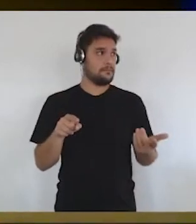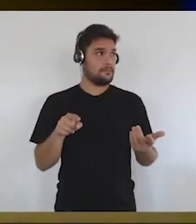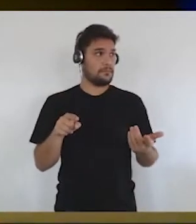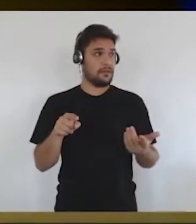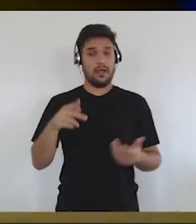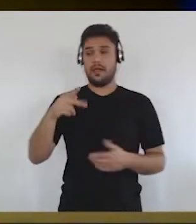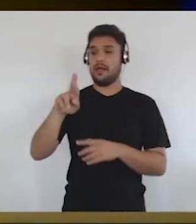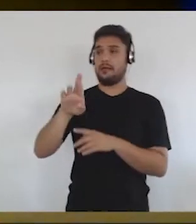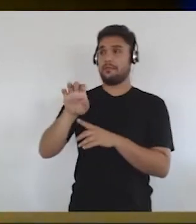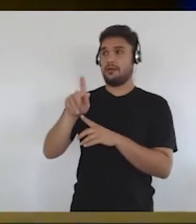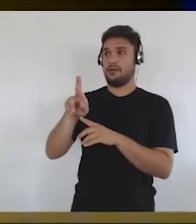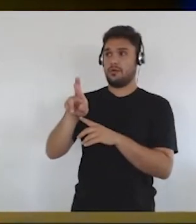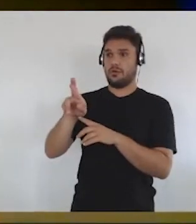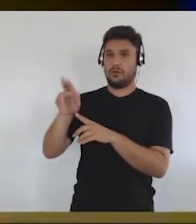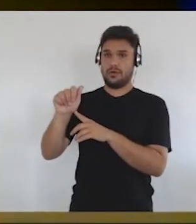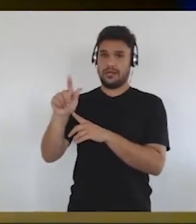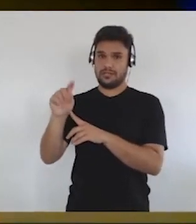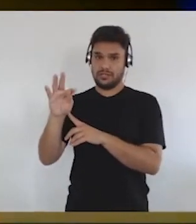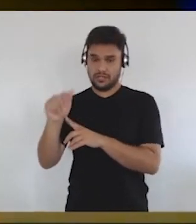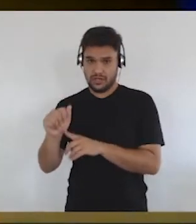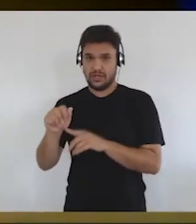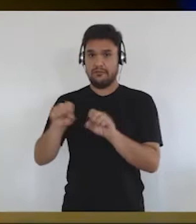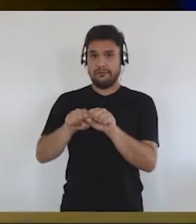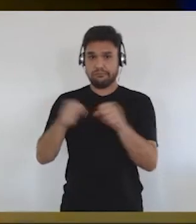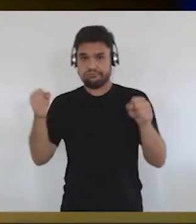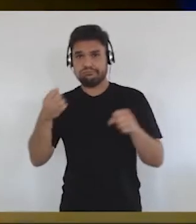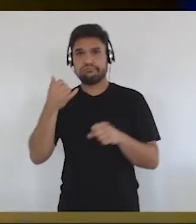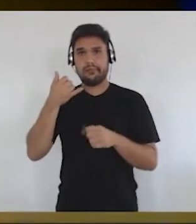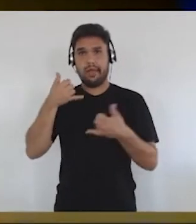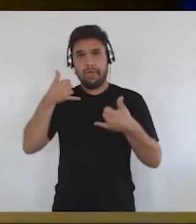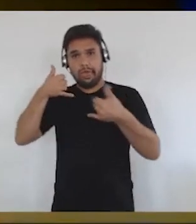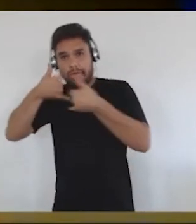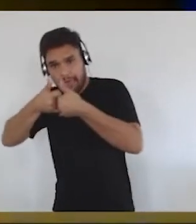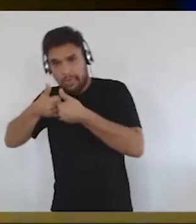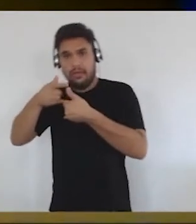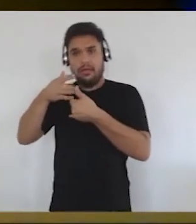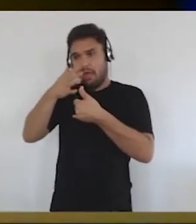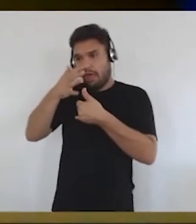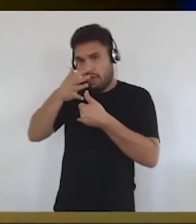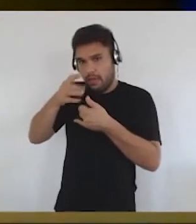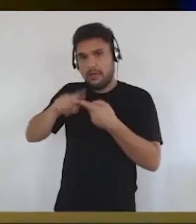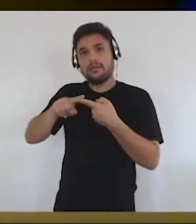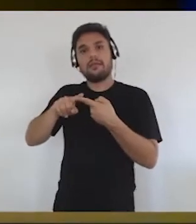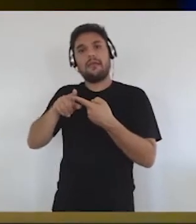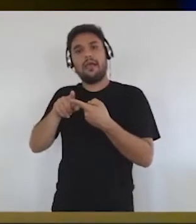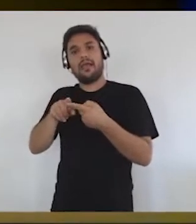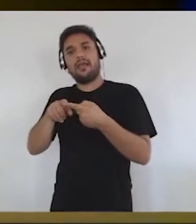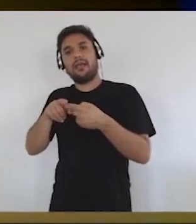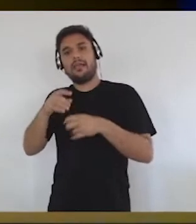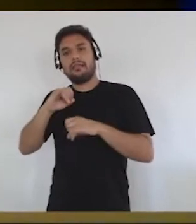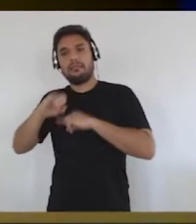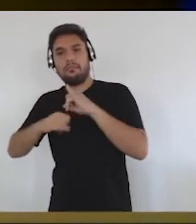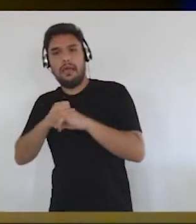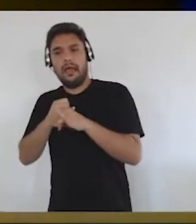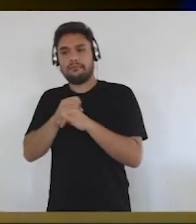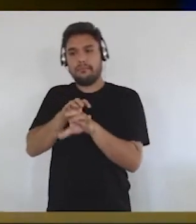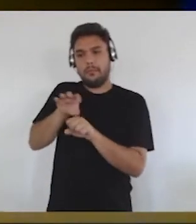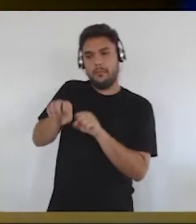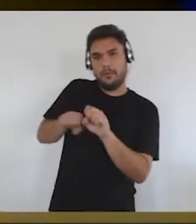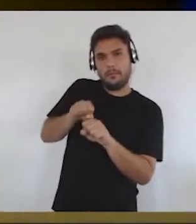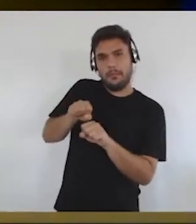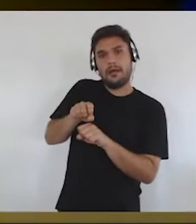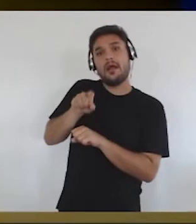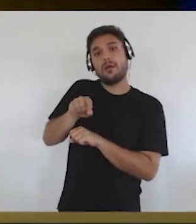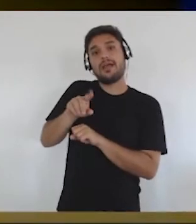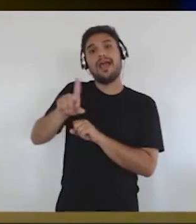as prerrogativas, a violação ao sigilo telefônico, telemático, eletrônico de dados, eu tenho ela aqui na íntegra, mas trata